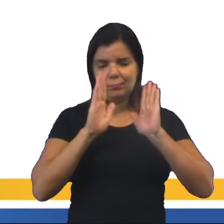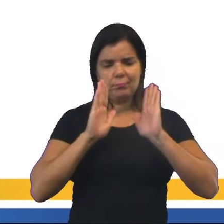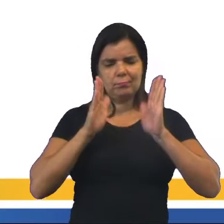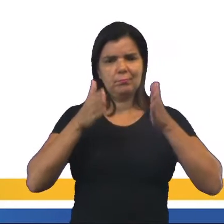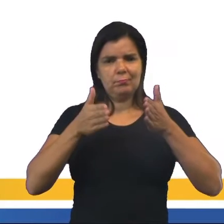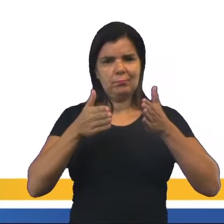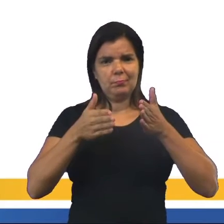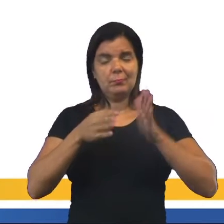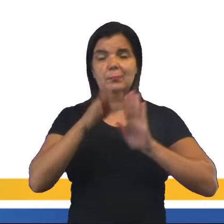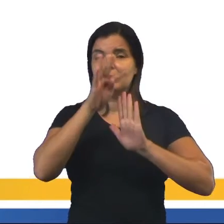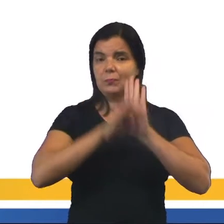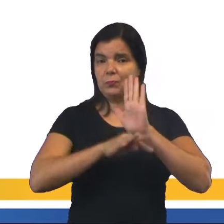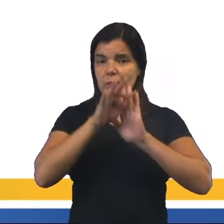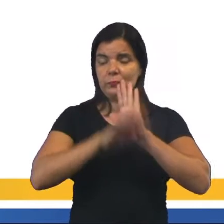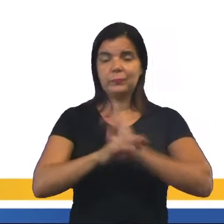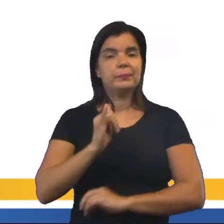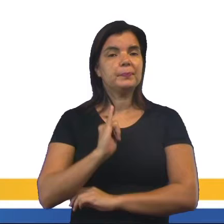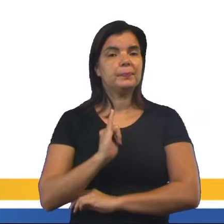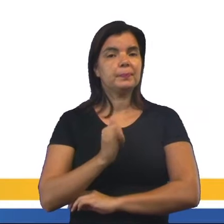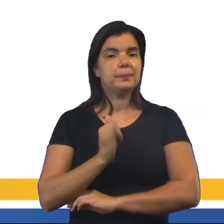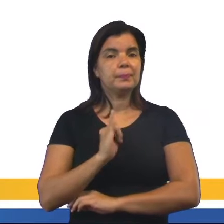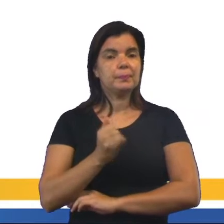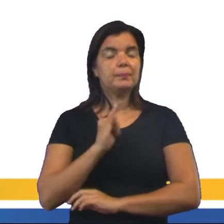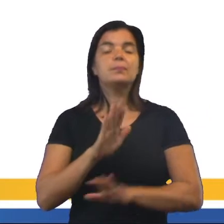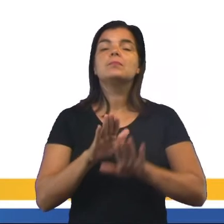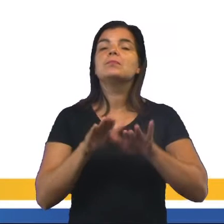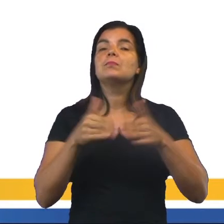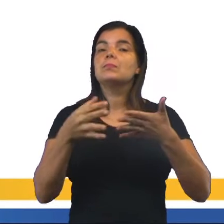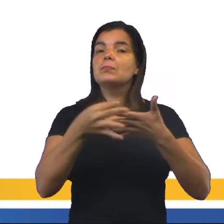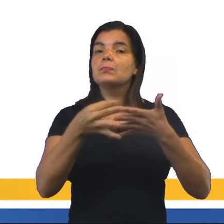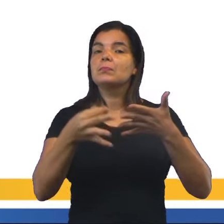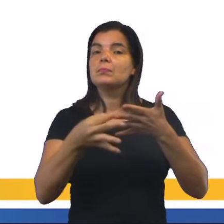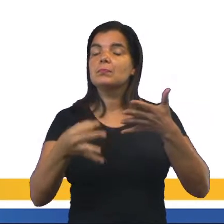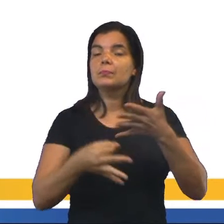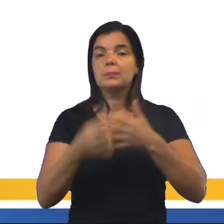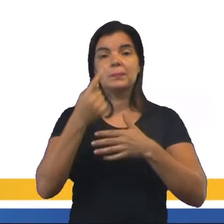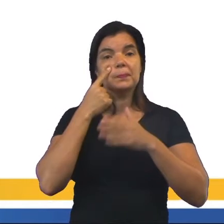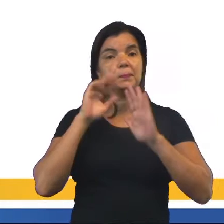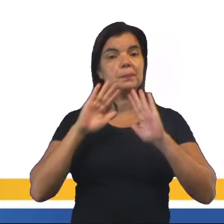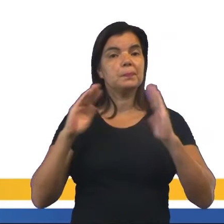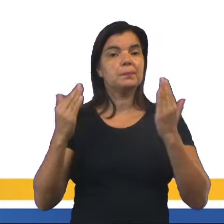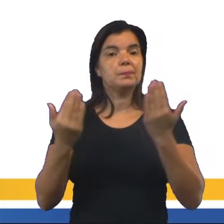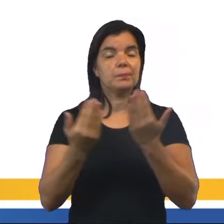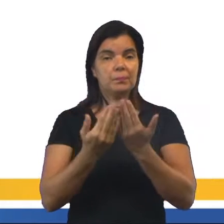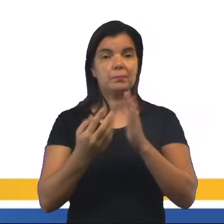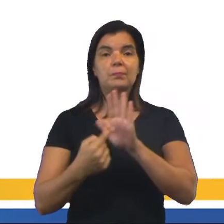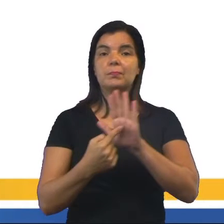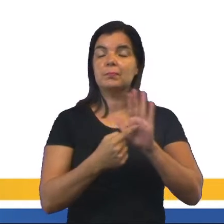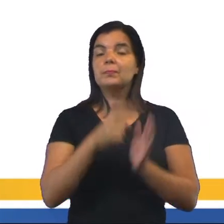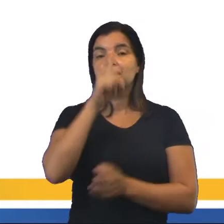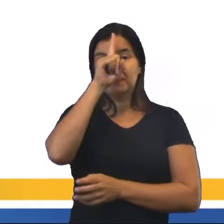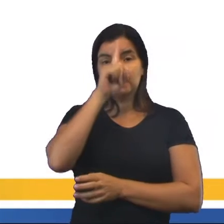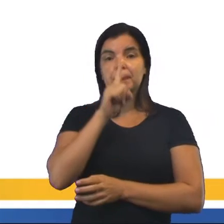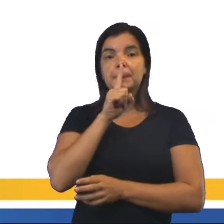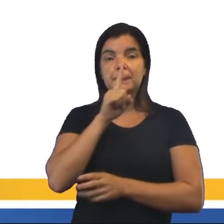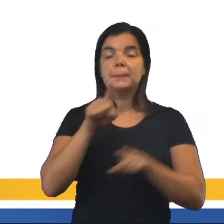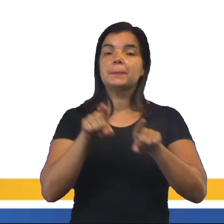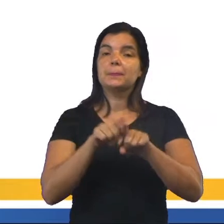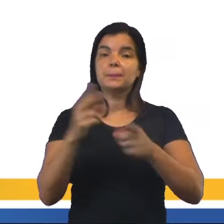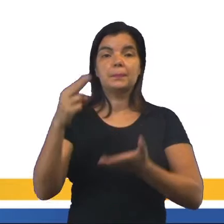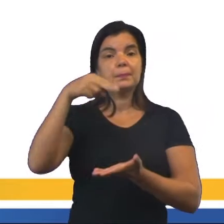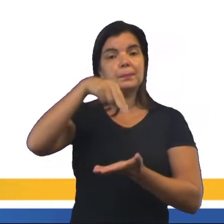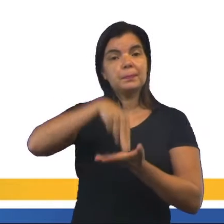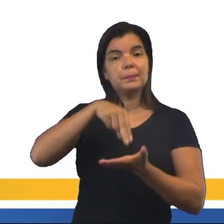texto narrativo. Aí o texto narrativo, quais são os elementos? Olhem ao redor, gente, destacado de amarelo.